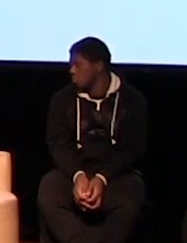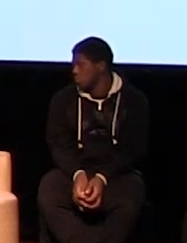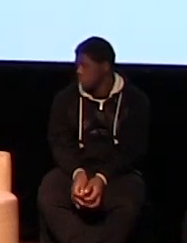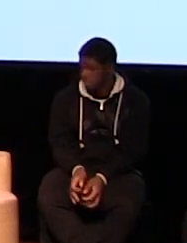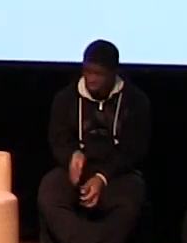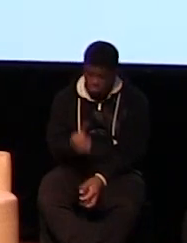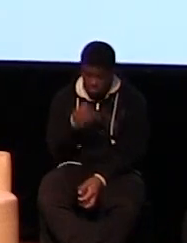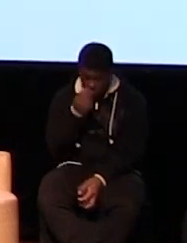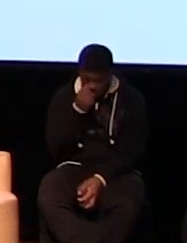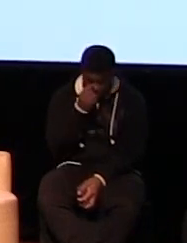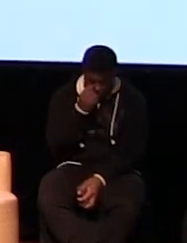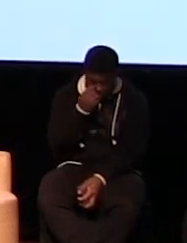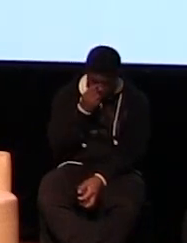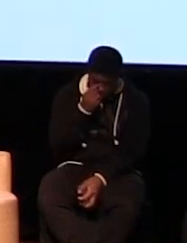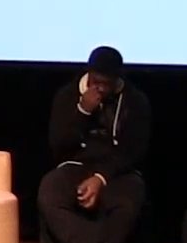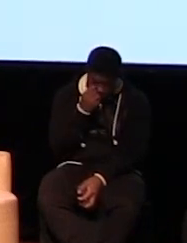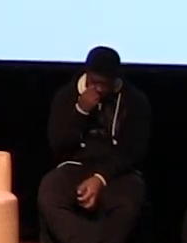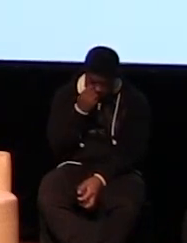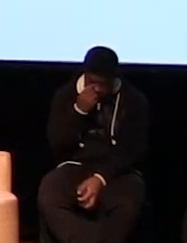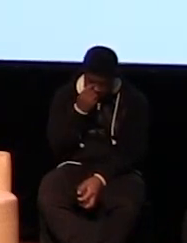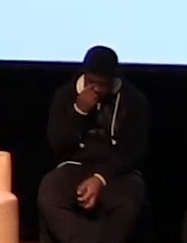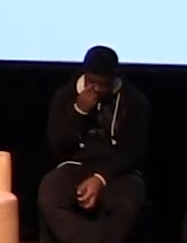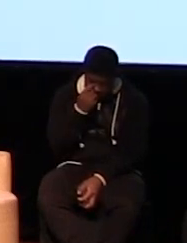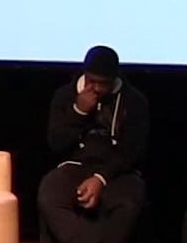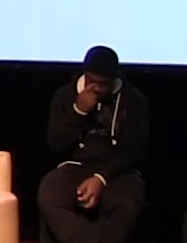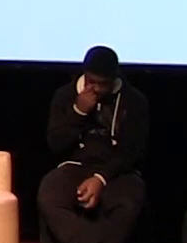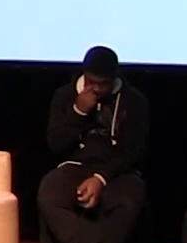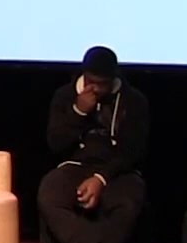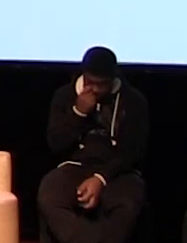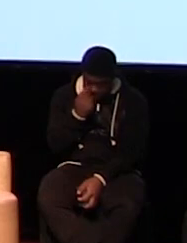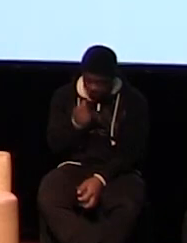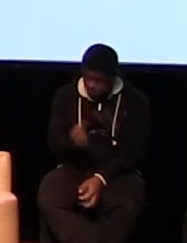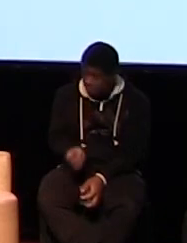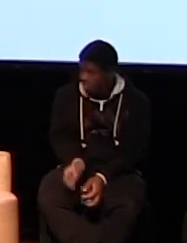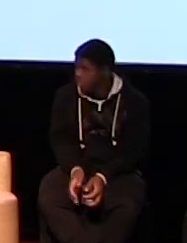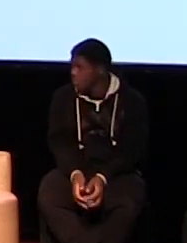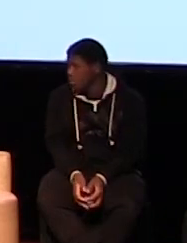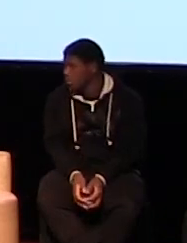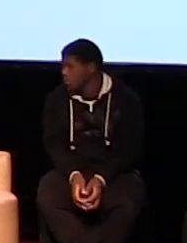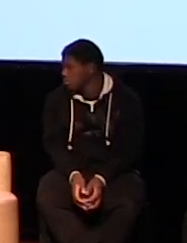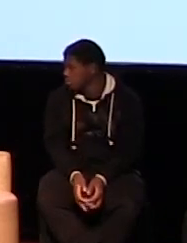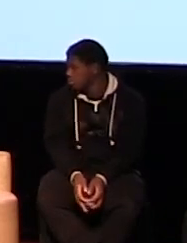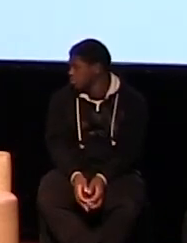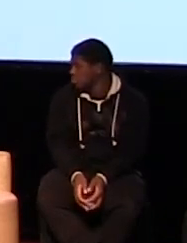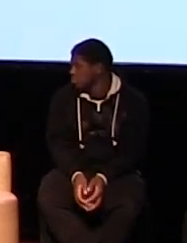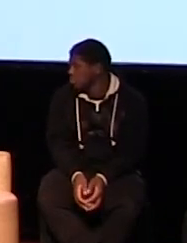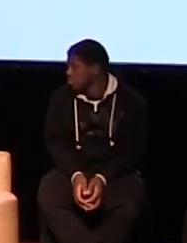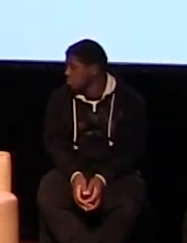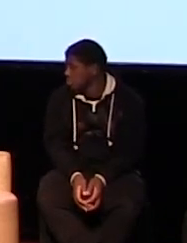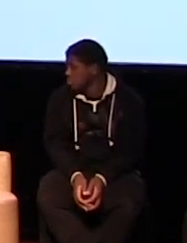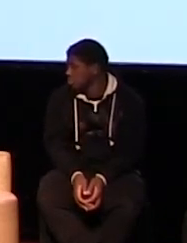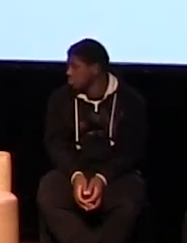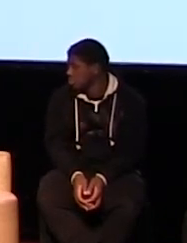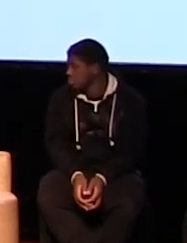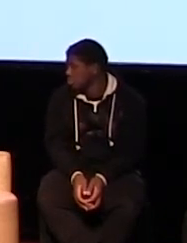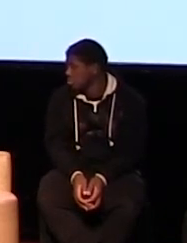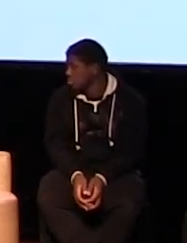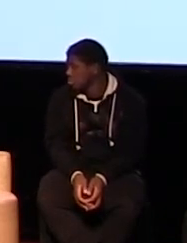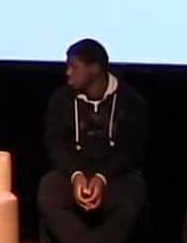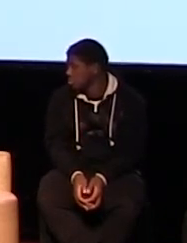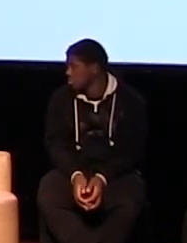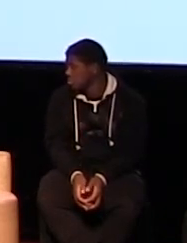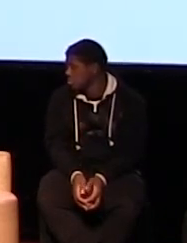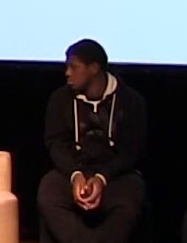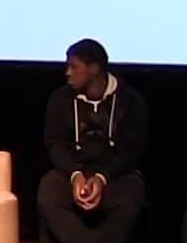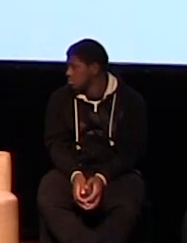a Flávia, o nosso horizonte é aquele, uma escola justa, uma educação